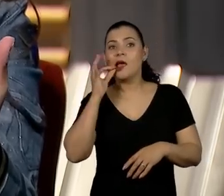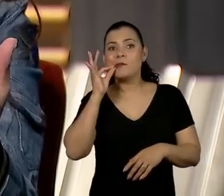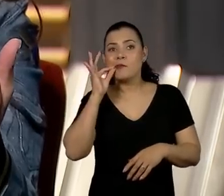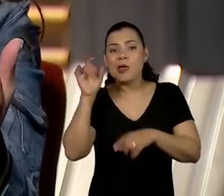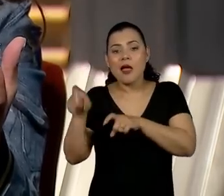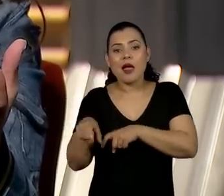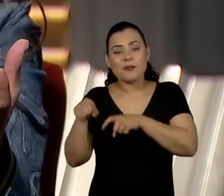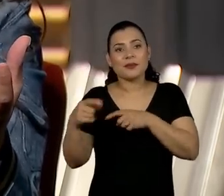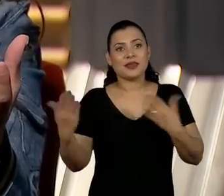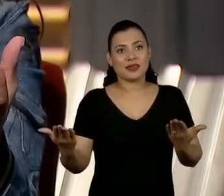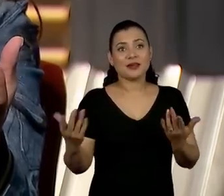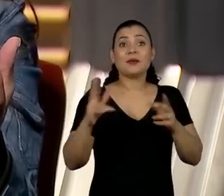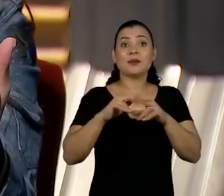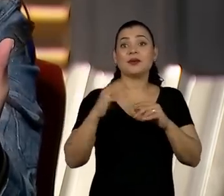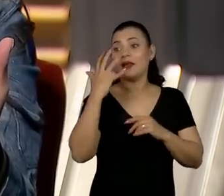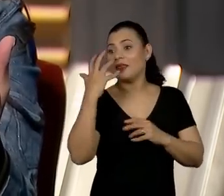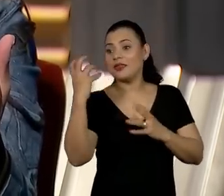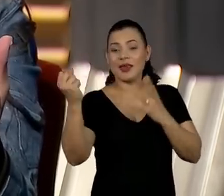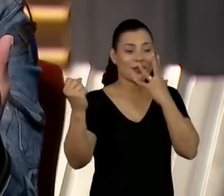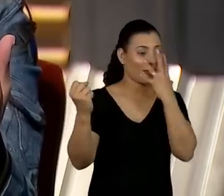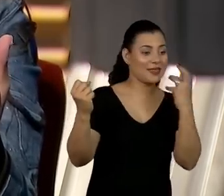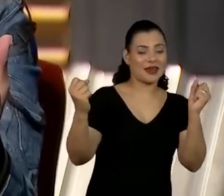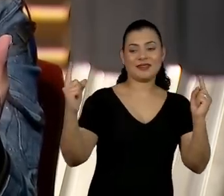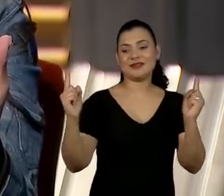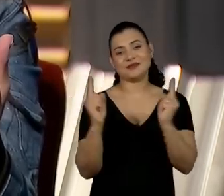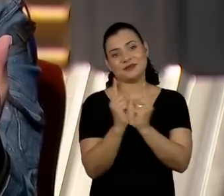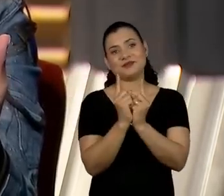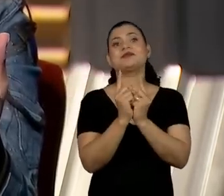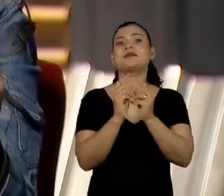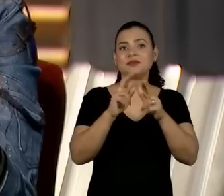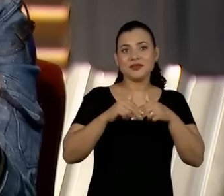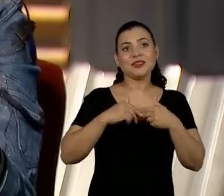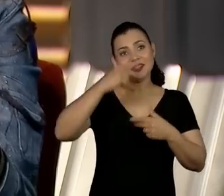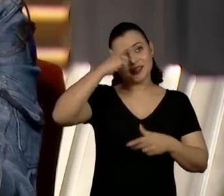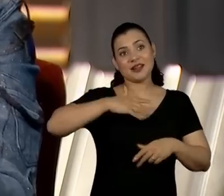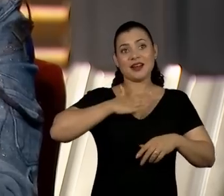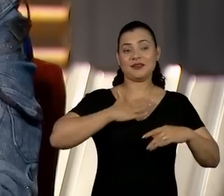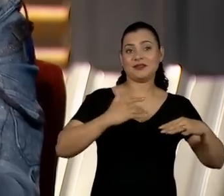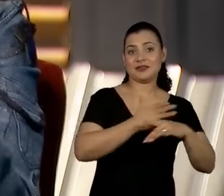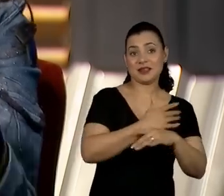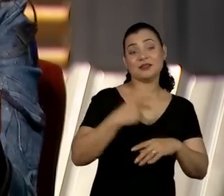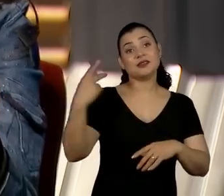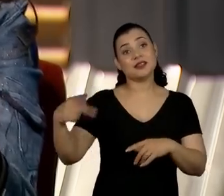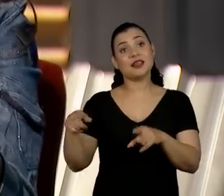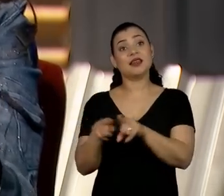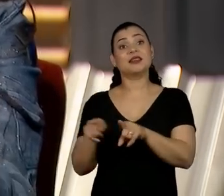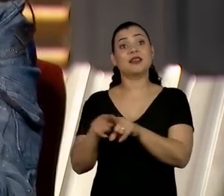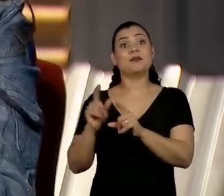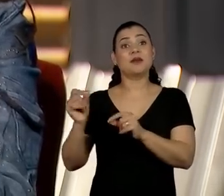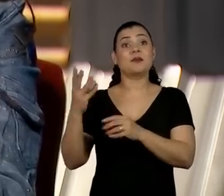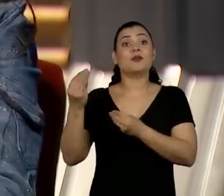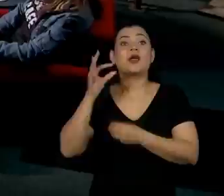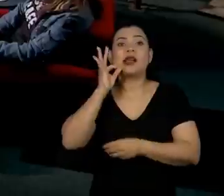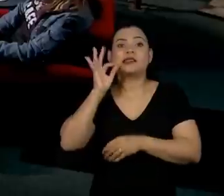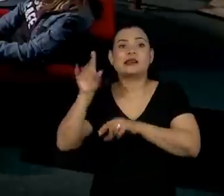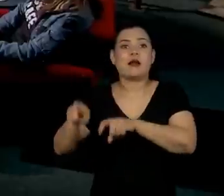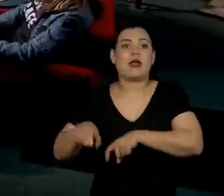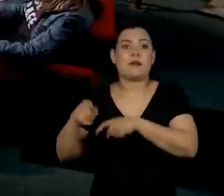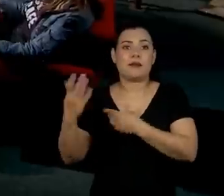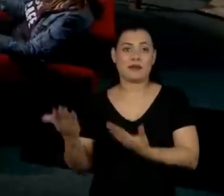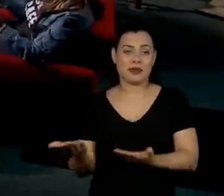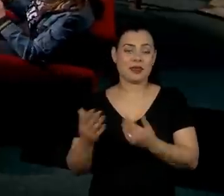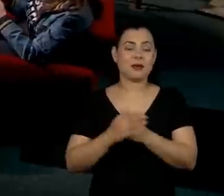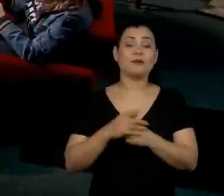Eu acho que o Que atraiu nele foi essa coisa de eu ser muito Urbana e ele de ser muito caipira e